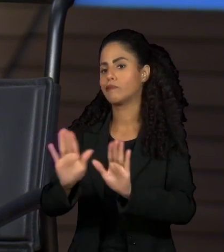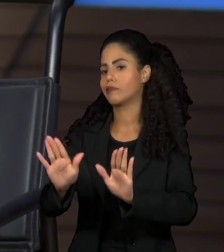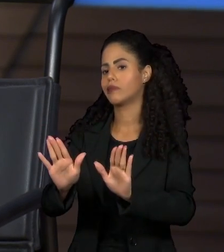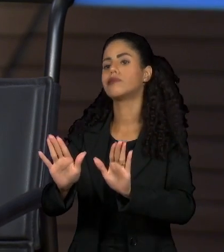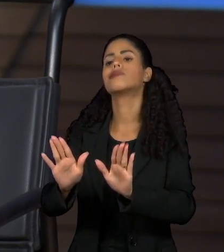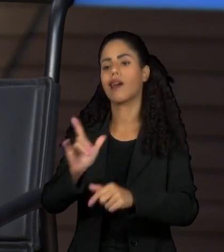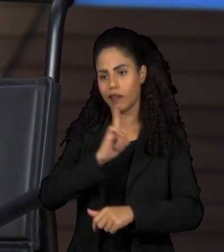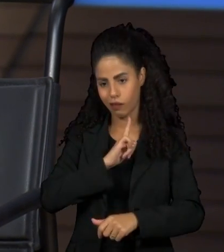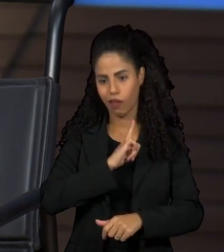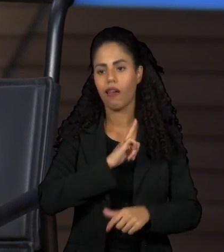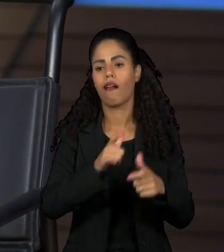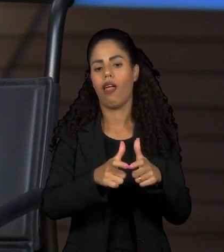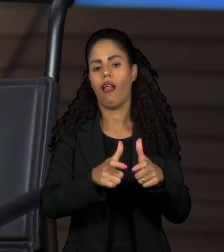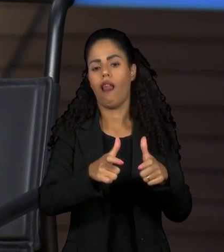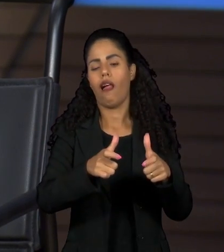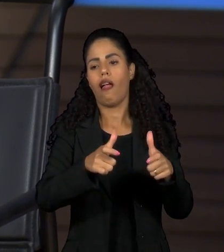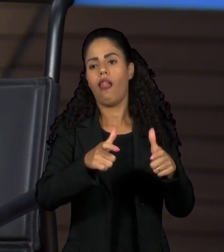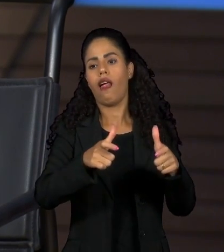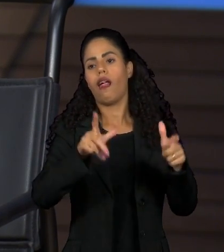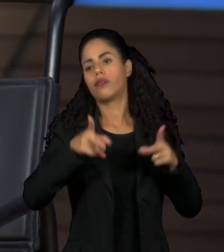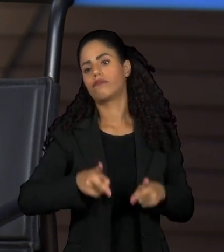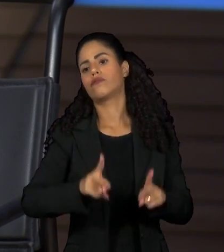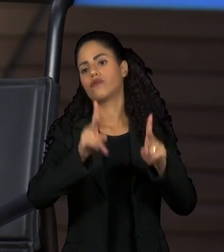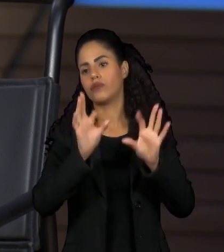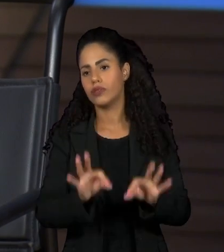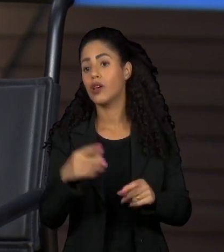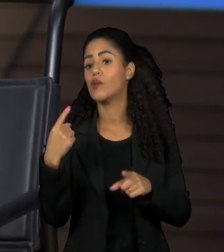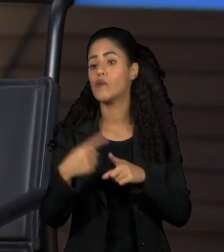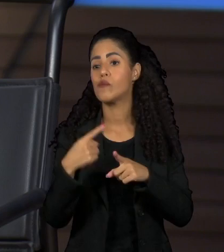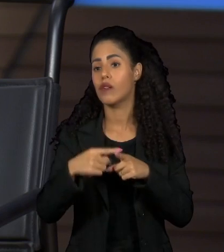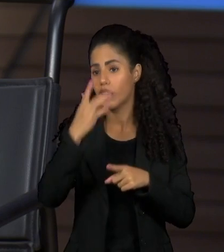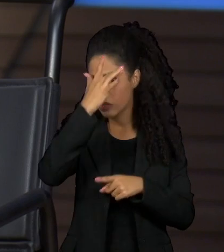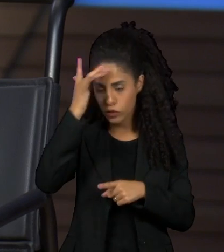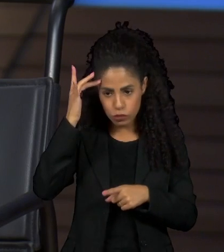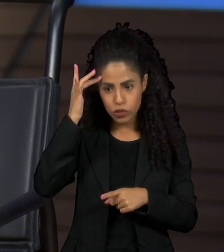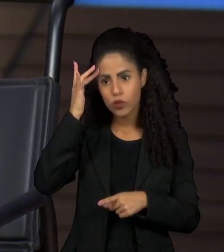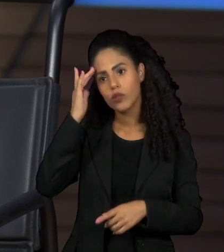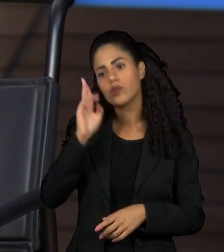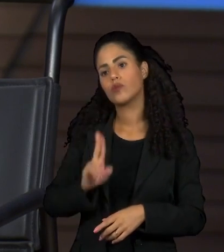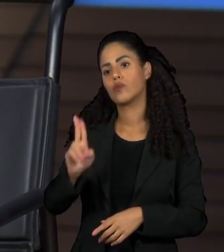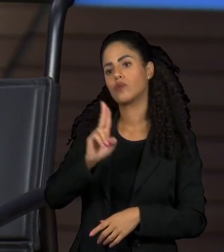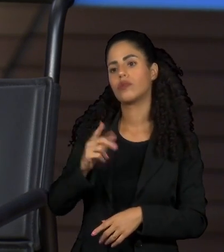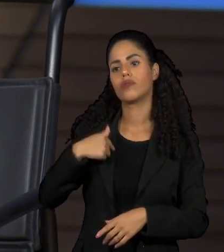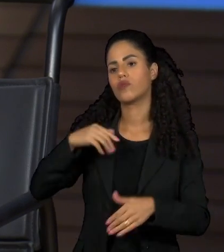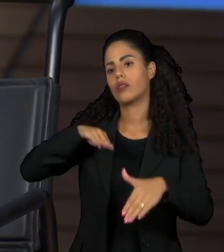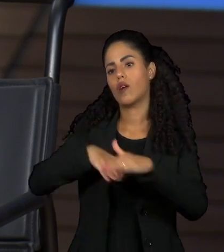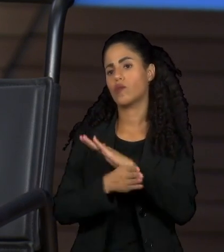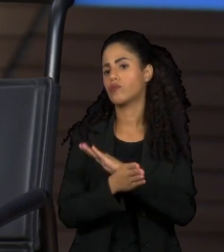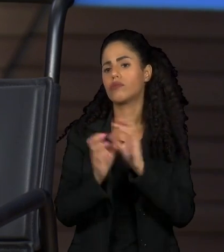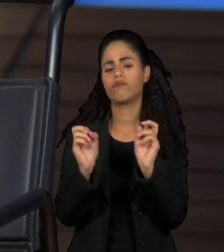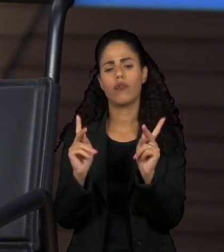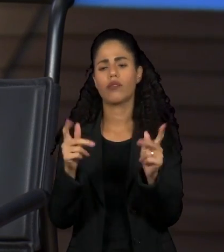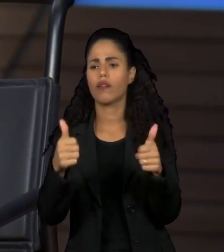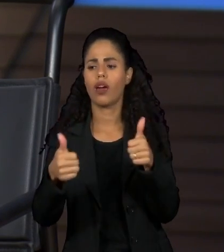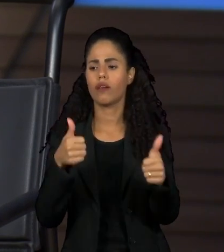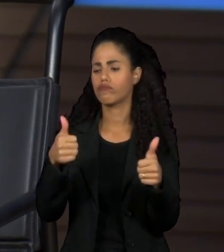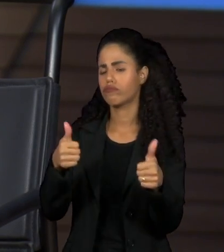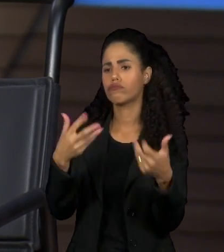desnecessariamente, e essa demanda só tende a aumentar realmente, até porque o consumidor ele já está acostumado com isso e ele está cada vez